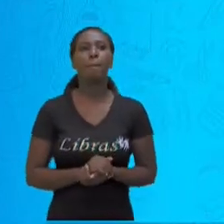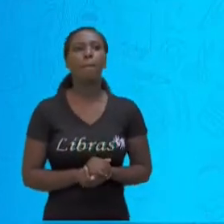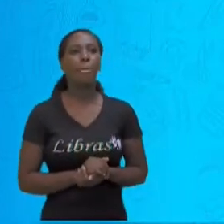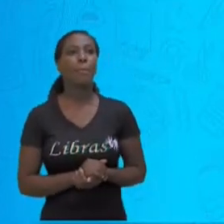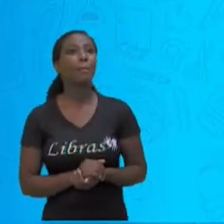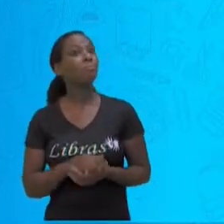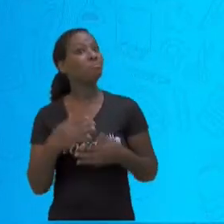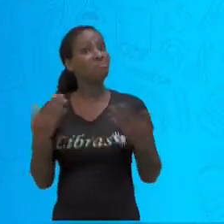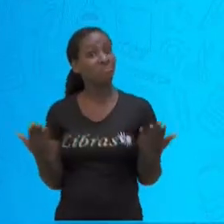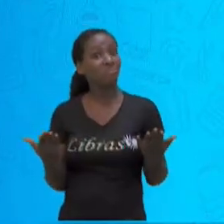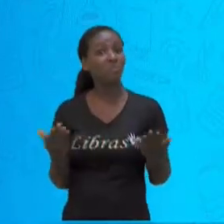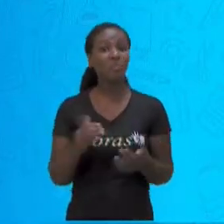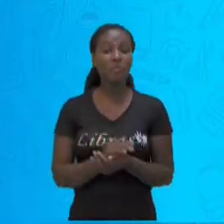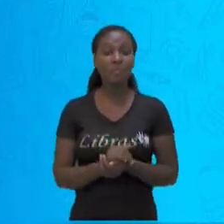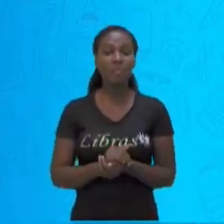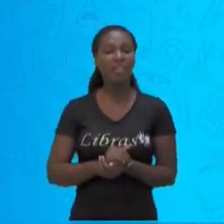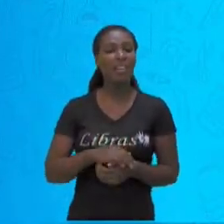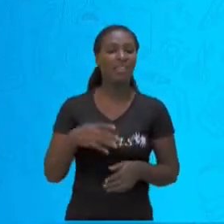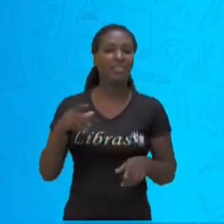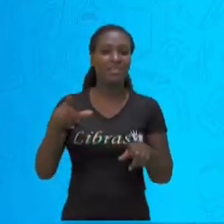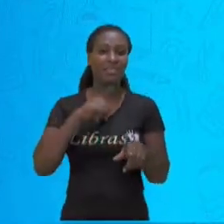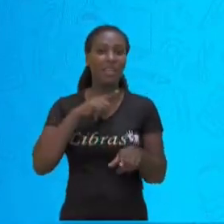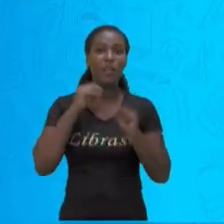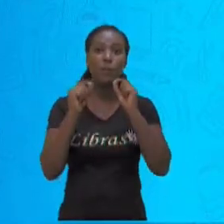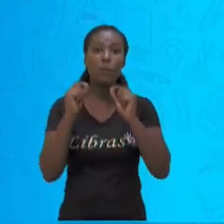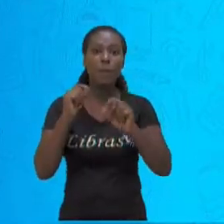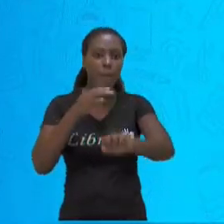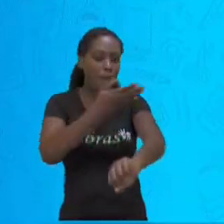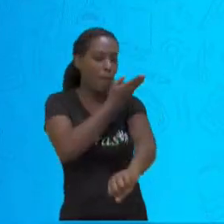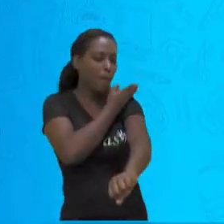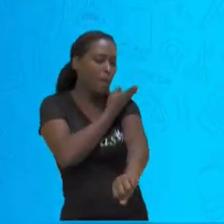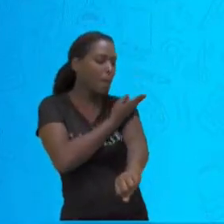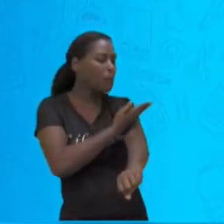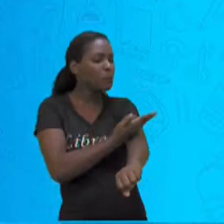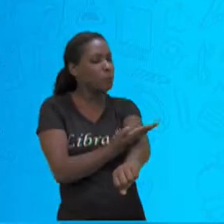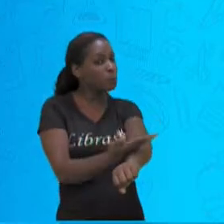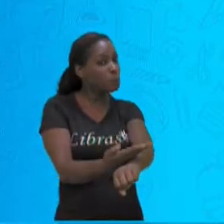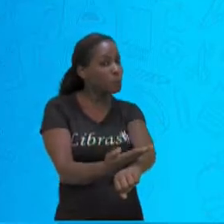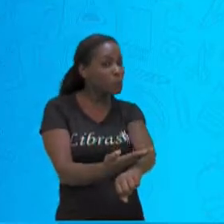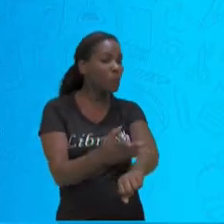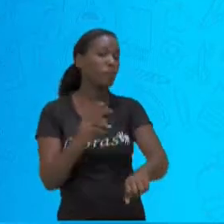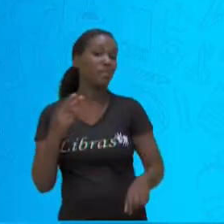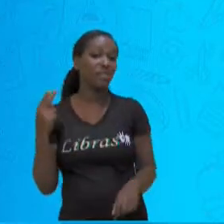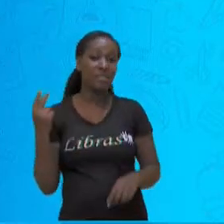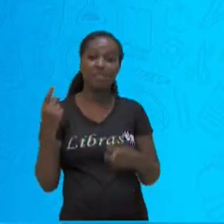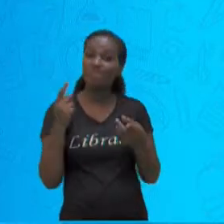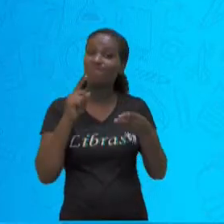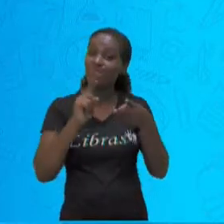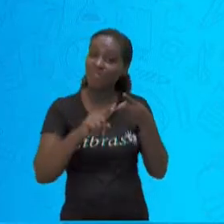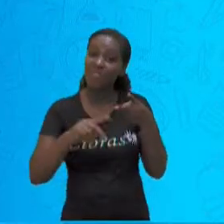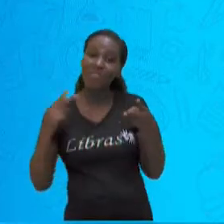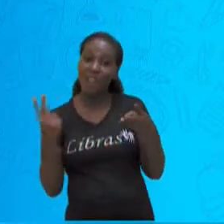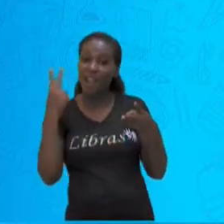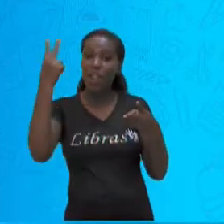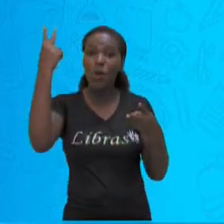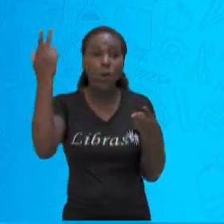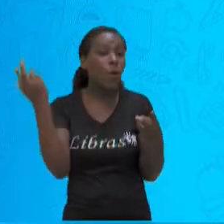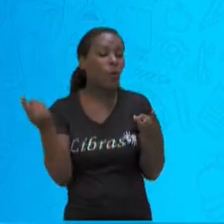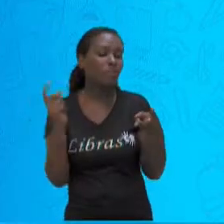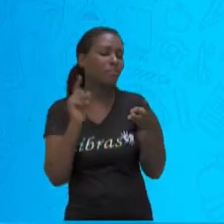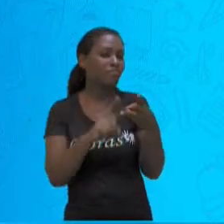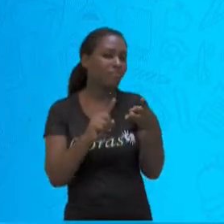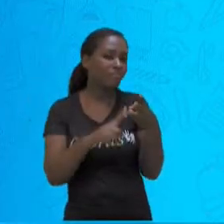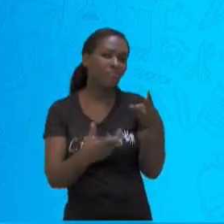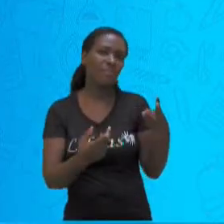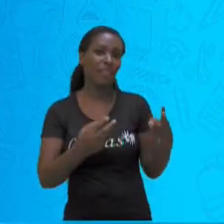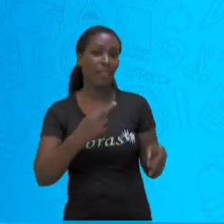Opa! Os nossos costumes, os nossos valores e as nossas crenças. Querem